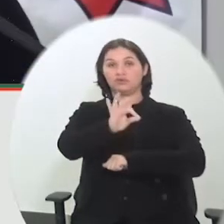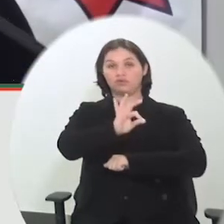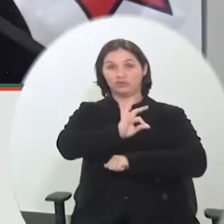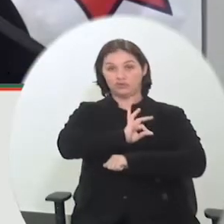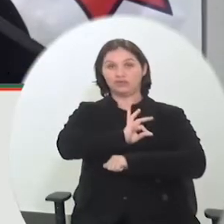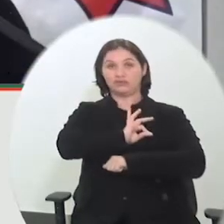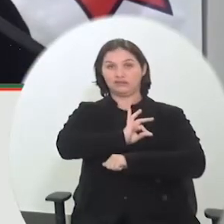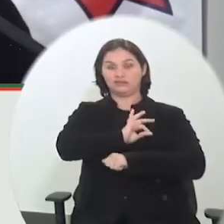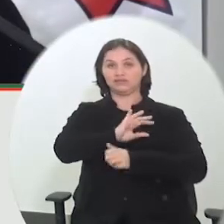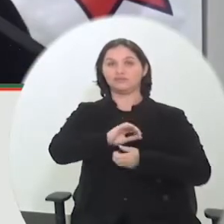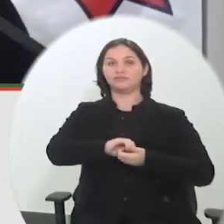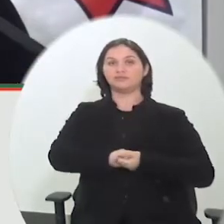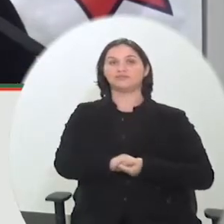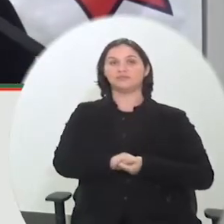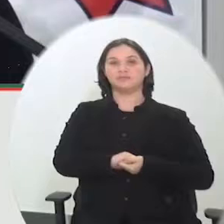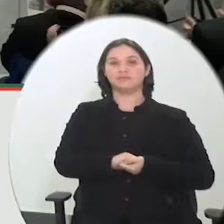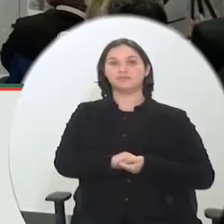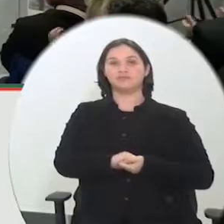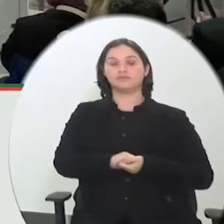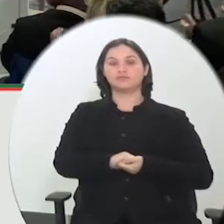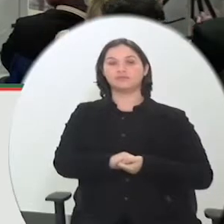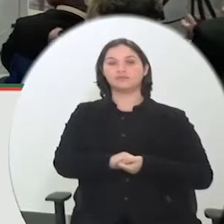polícia.